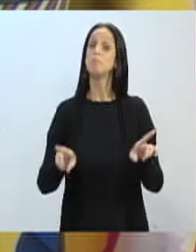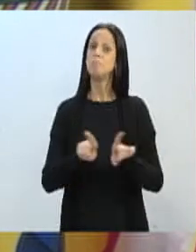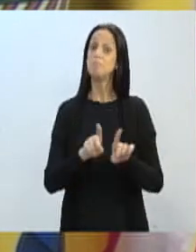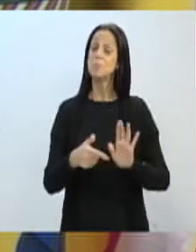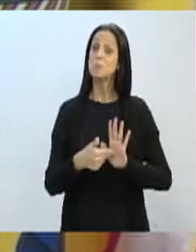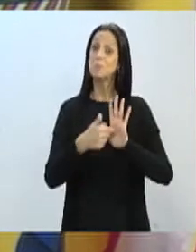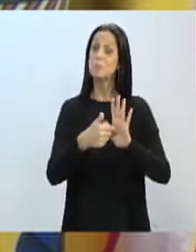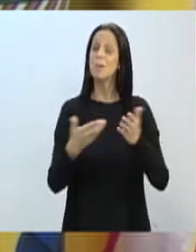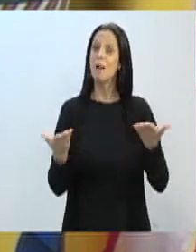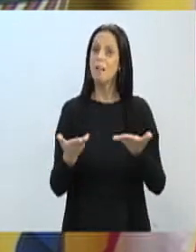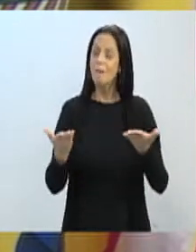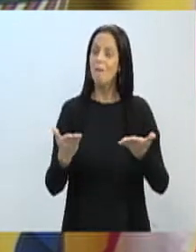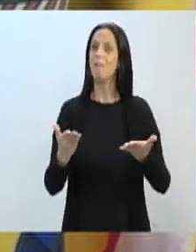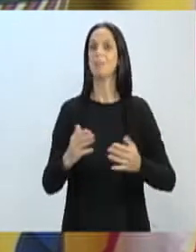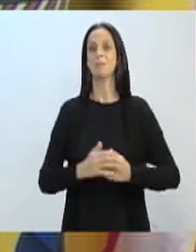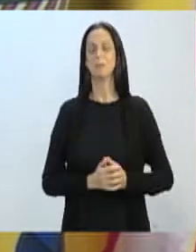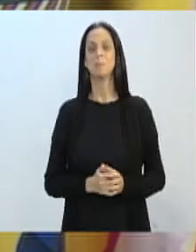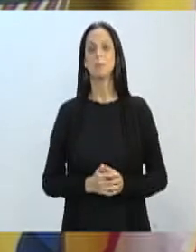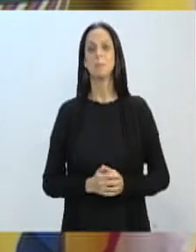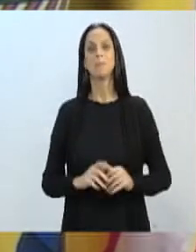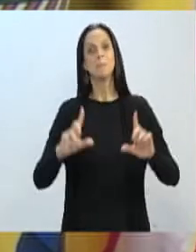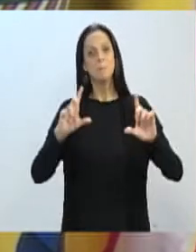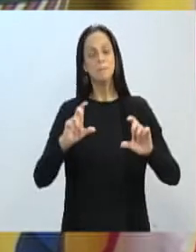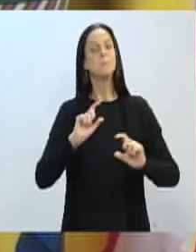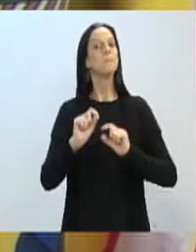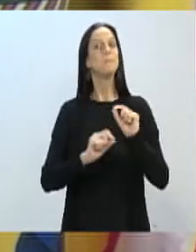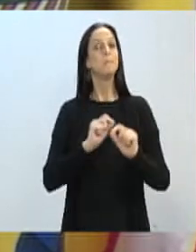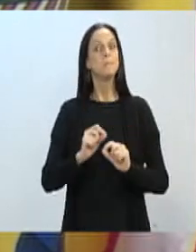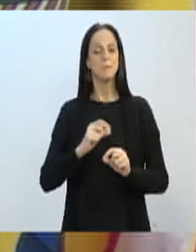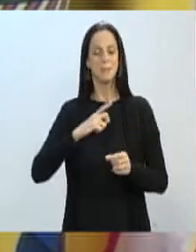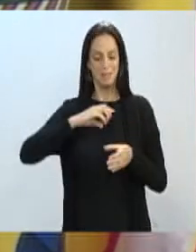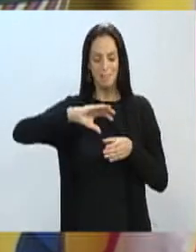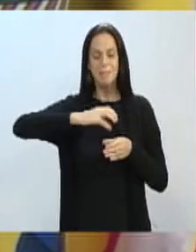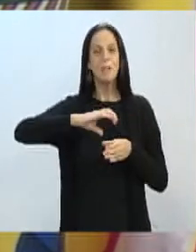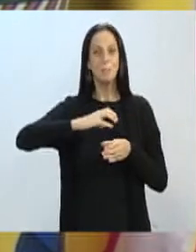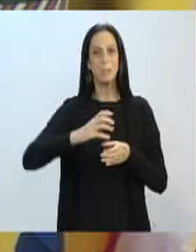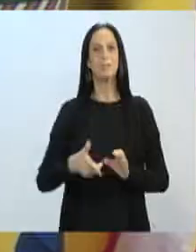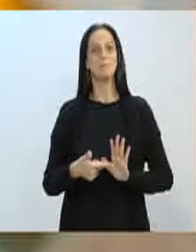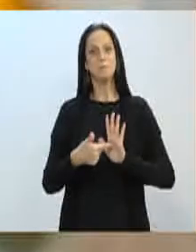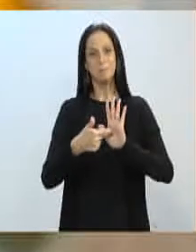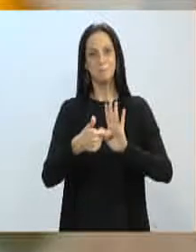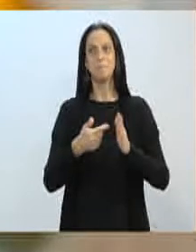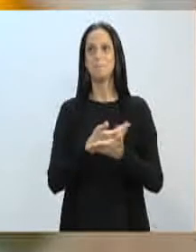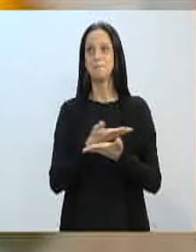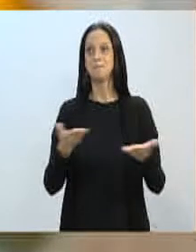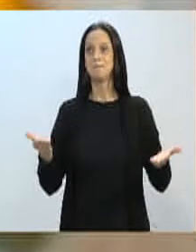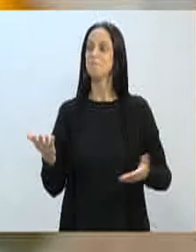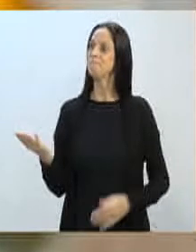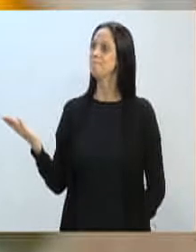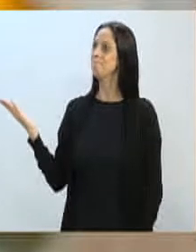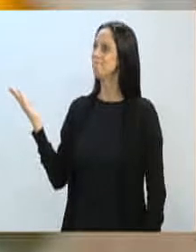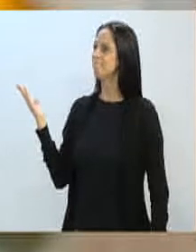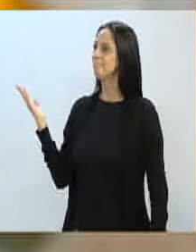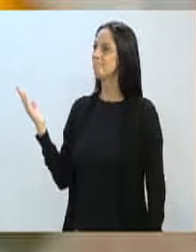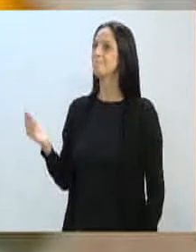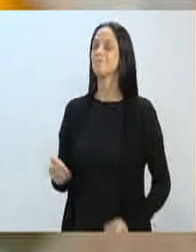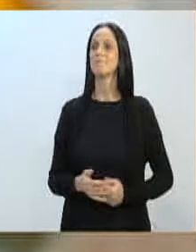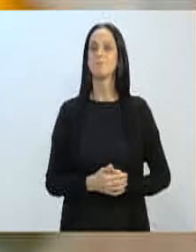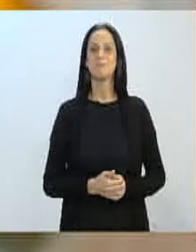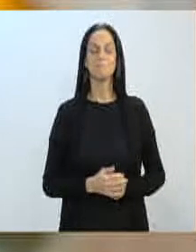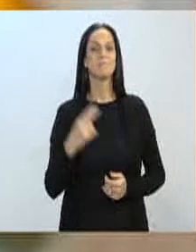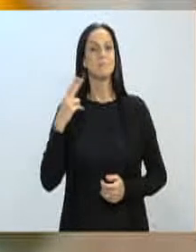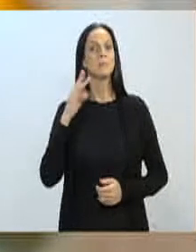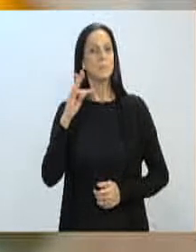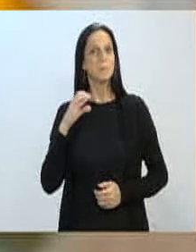aqui uma imagem através de uma das tampinhas are por favor colocar Vereador Tuca